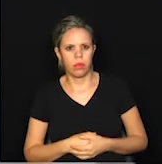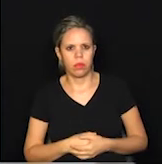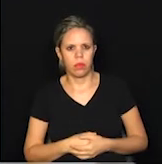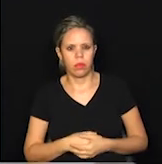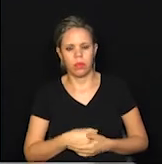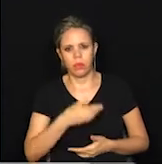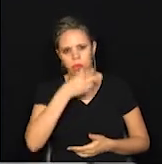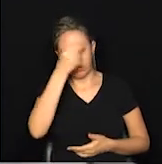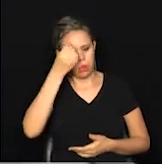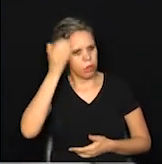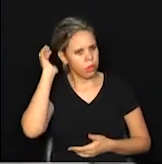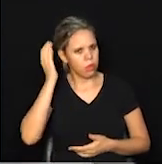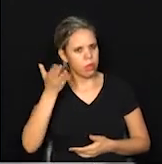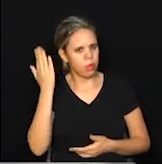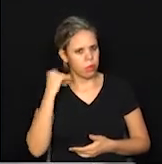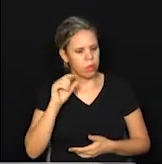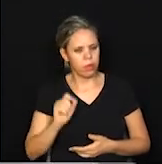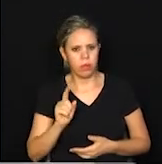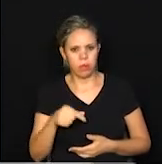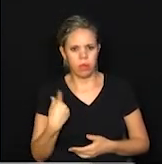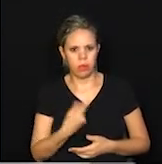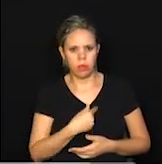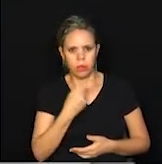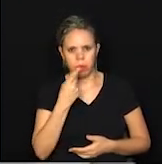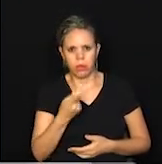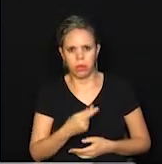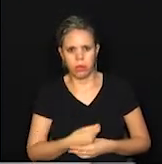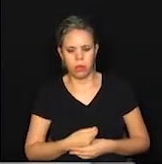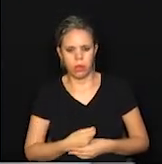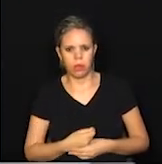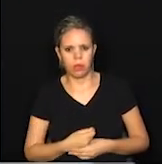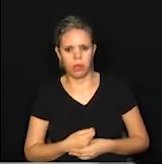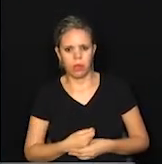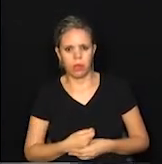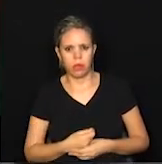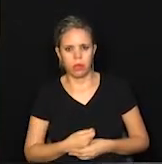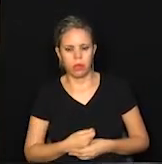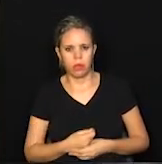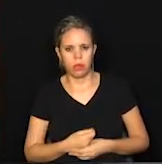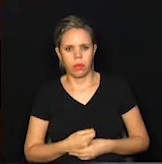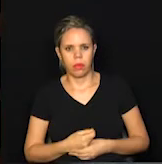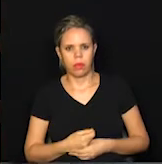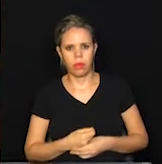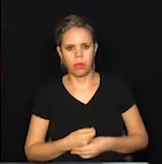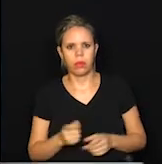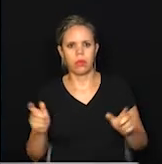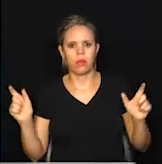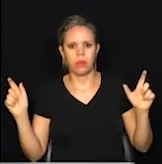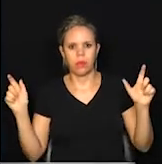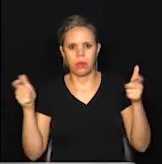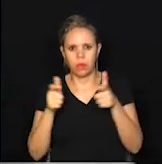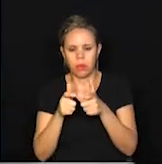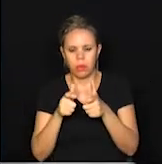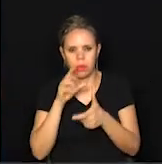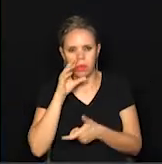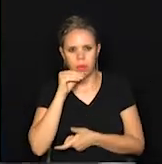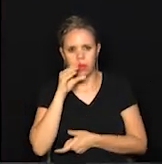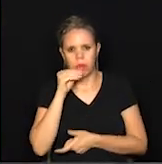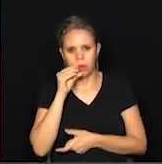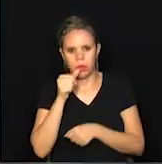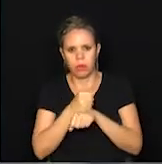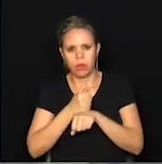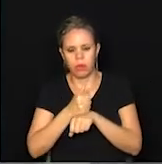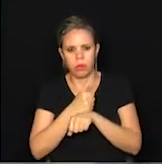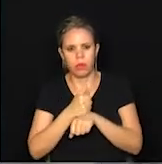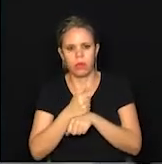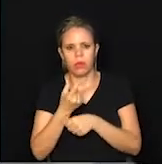Dário Saad sabe disso que a gente está dizendo, né? Que há uma diminuição grande de funcionários e há